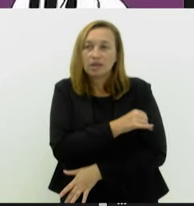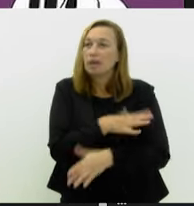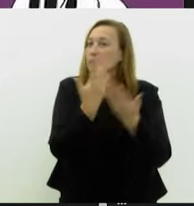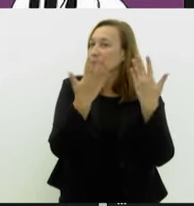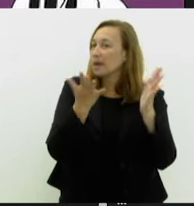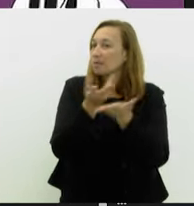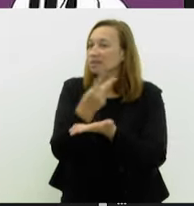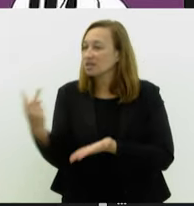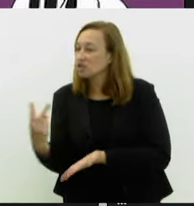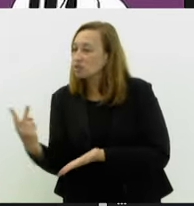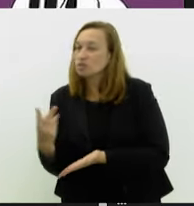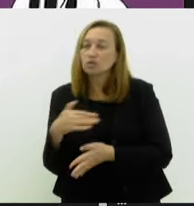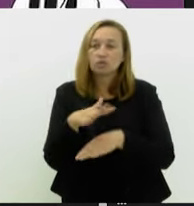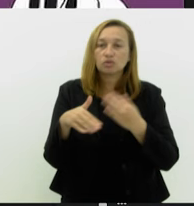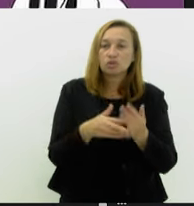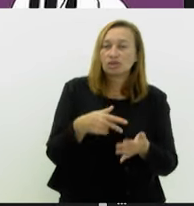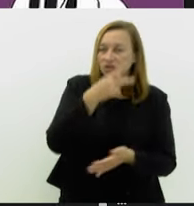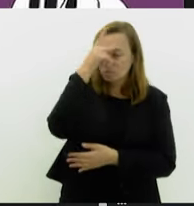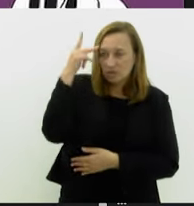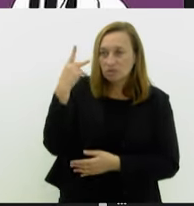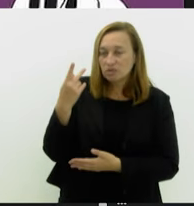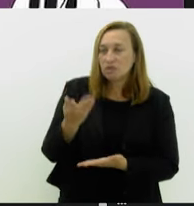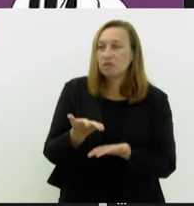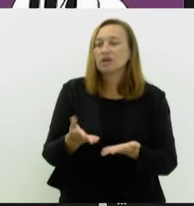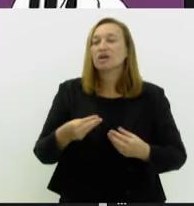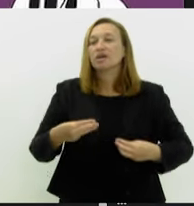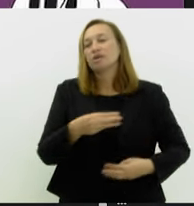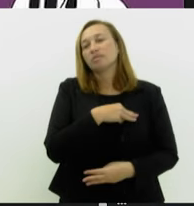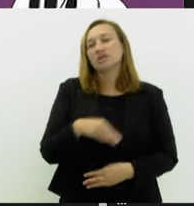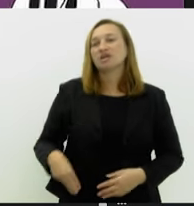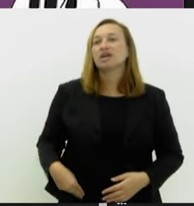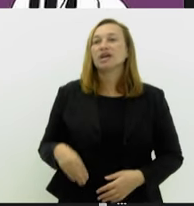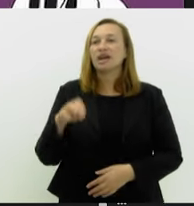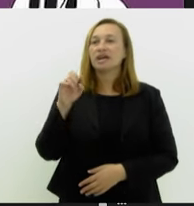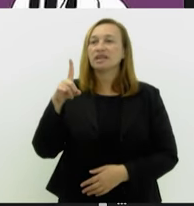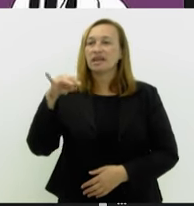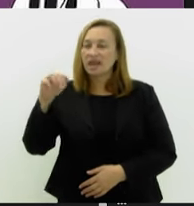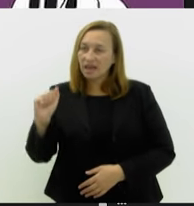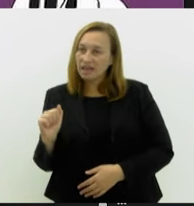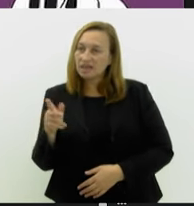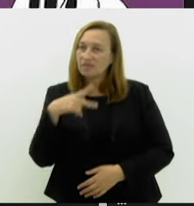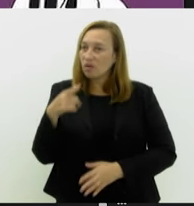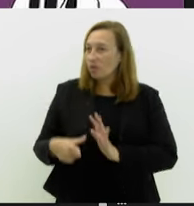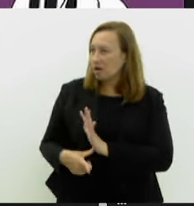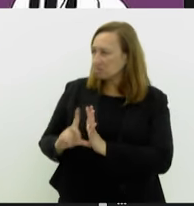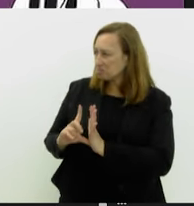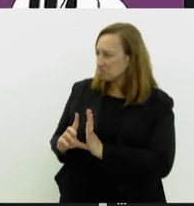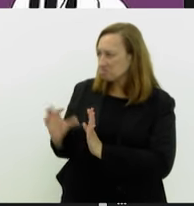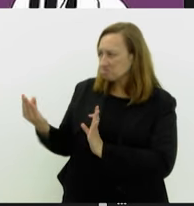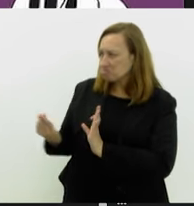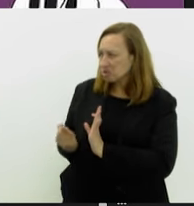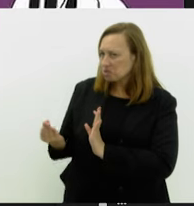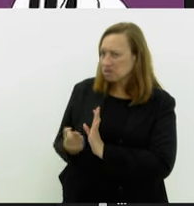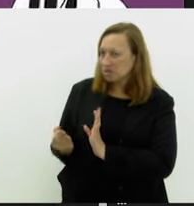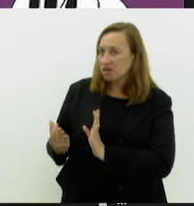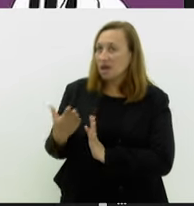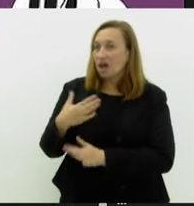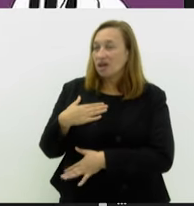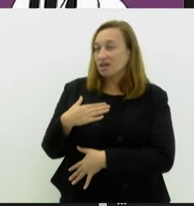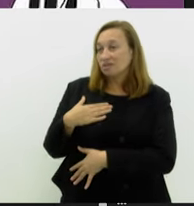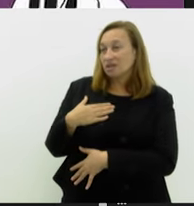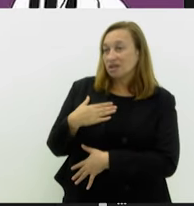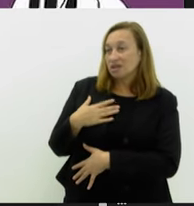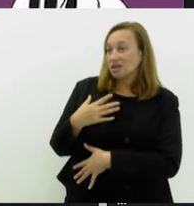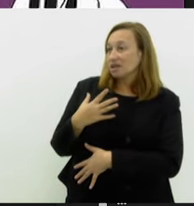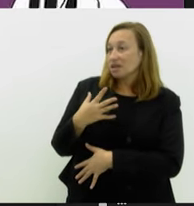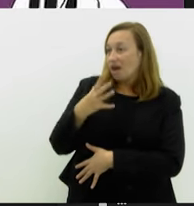nas duas todas as pessoas presentes minha querida ministra Edilena lou falou antes de mim assim e a gente fica até intimidado